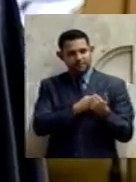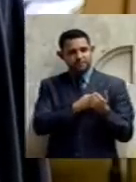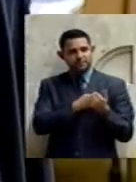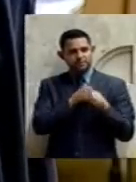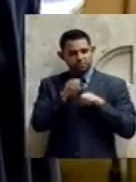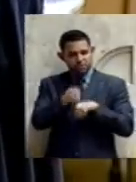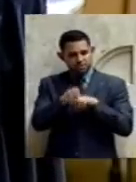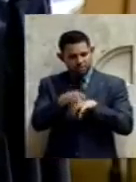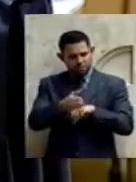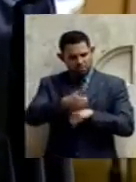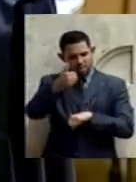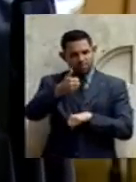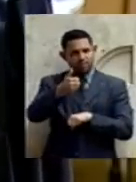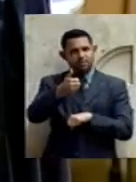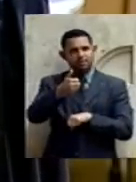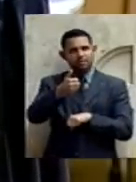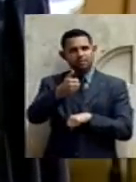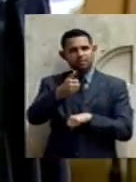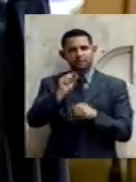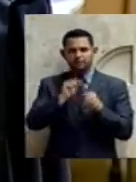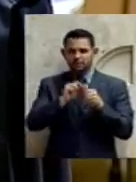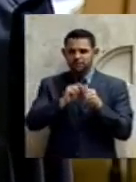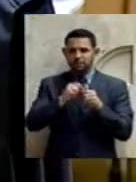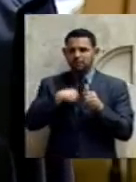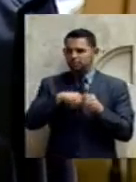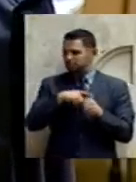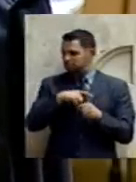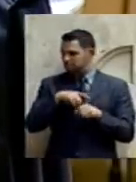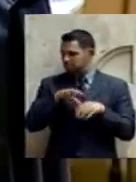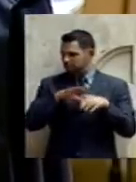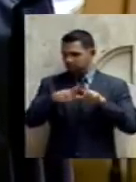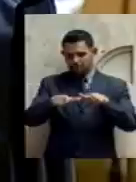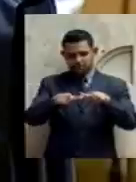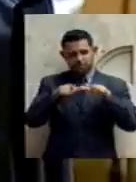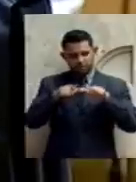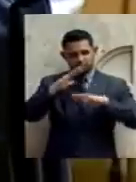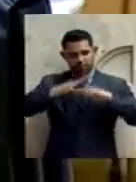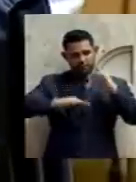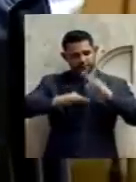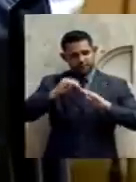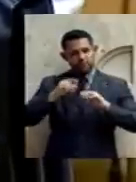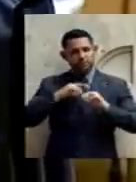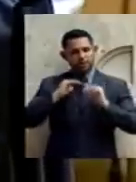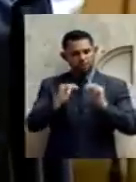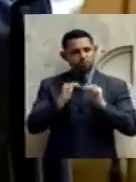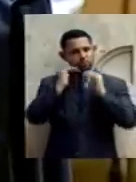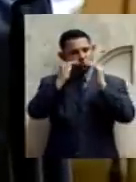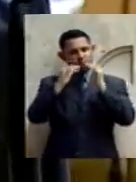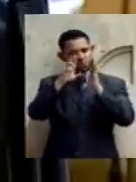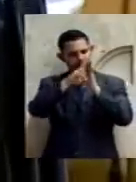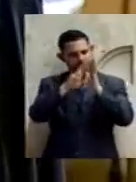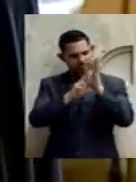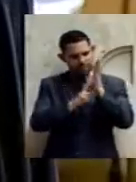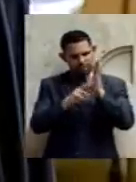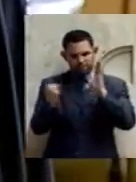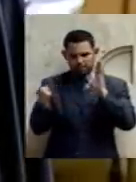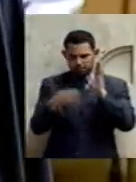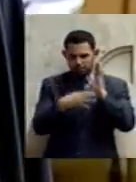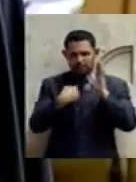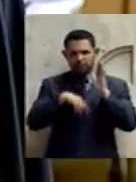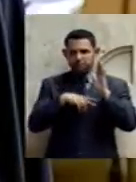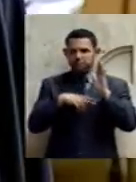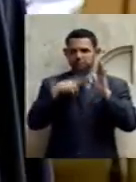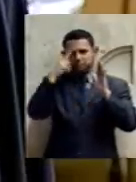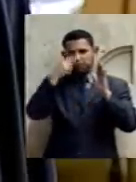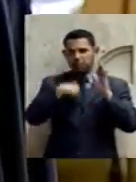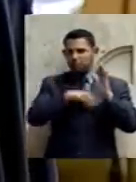com qualidade e fazendo no exame de ordem um instrumento de proficiência à altura das exigências da nova realidade que o